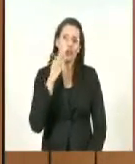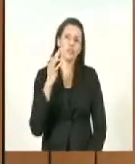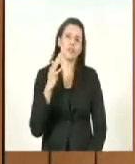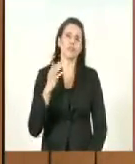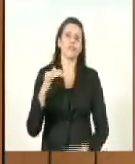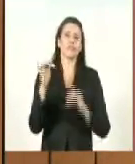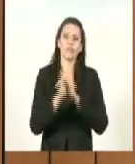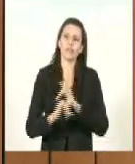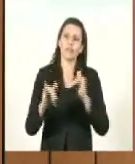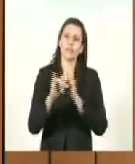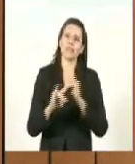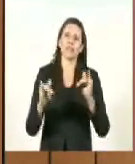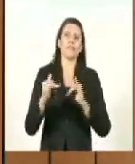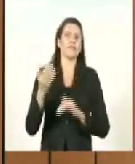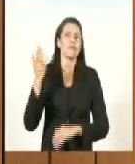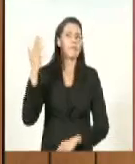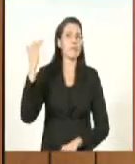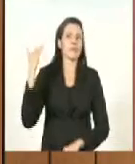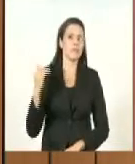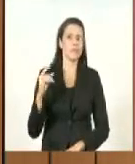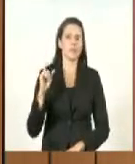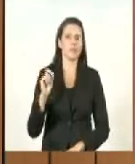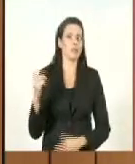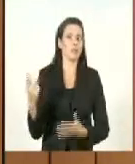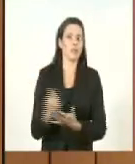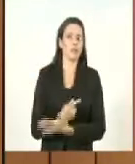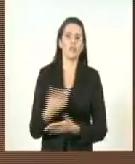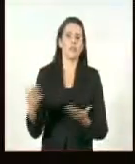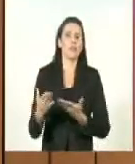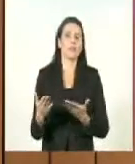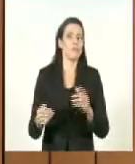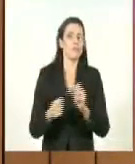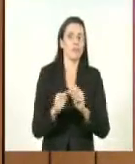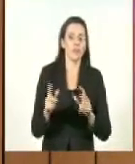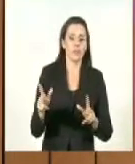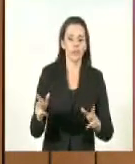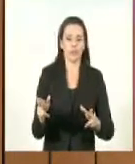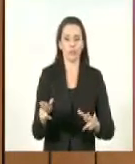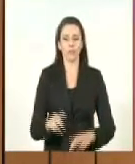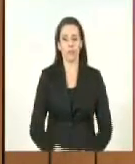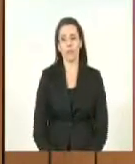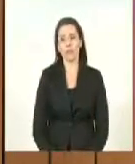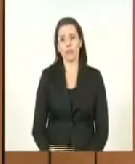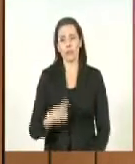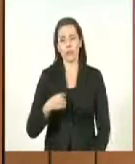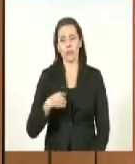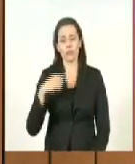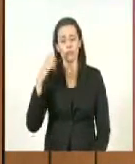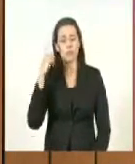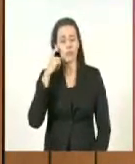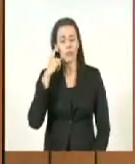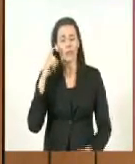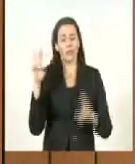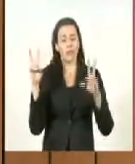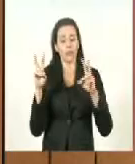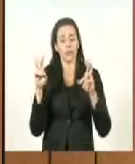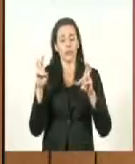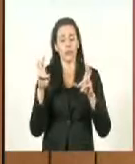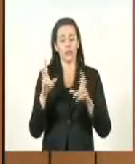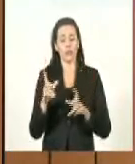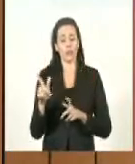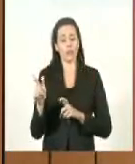uma imoralidade, isso é questão da administração pública, deputado. O presidente do DETRAN,